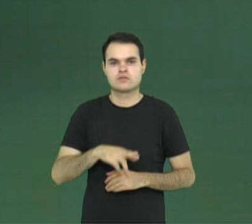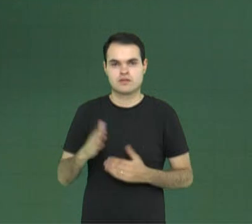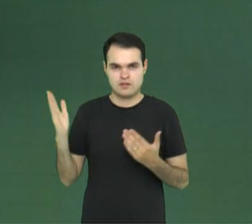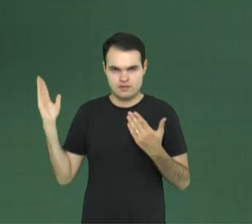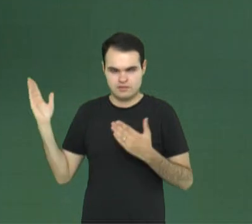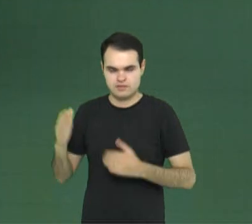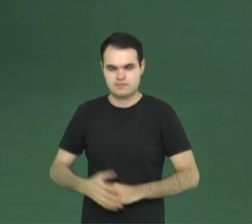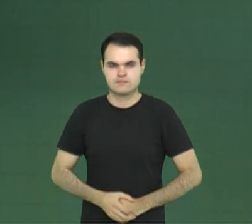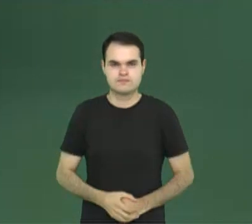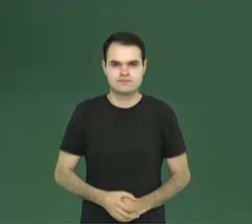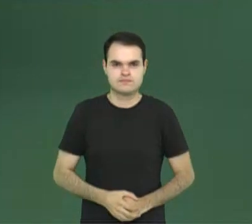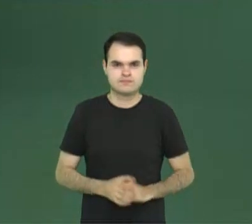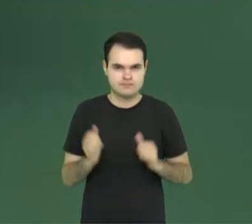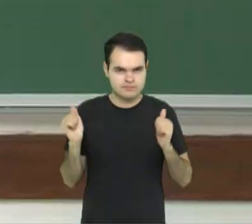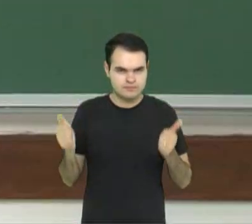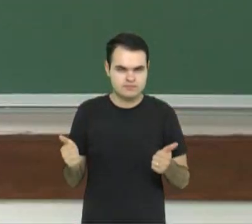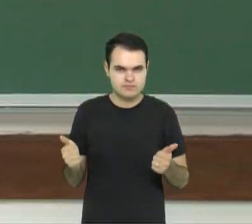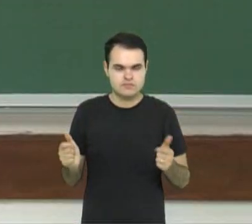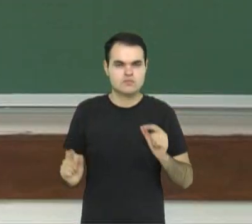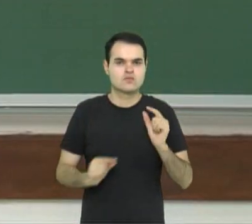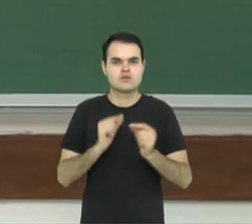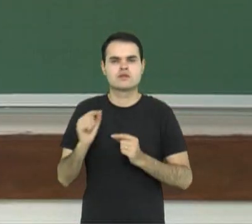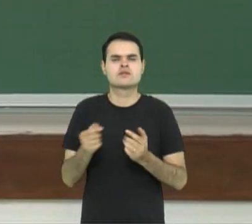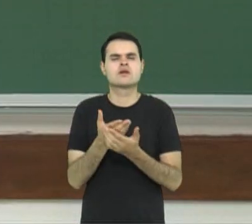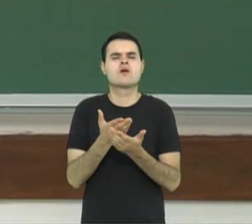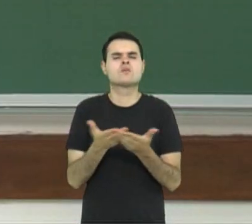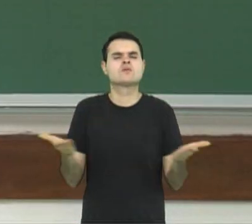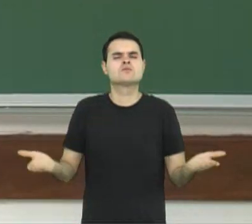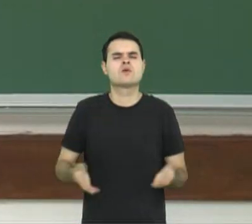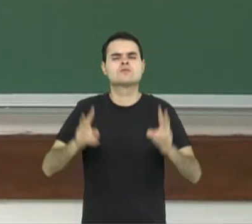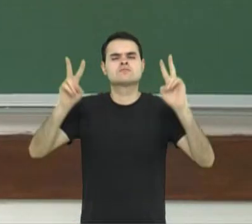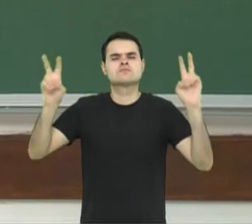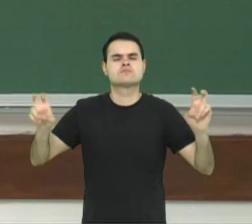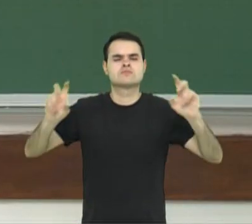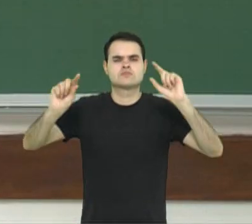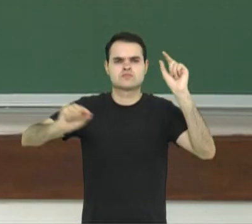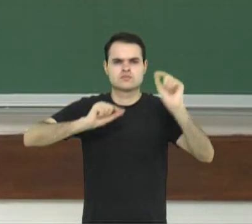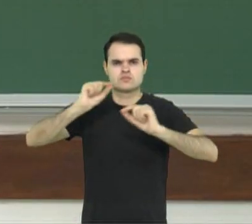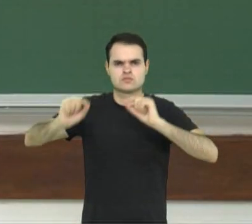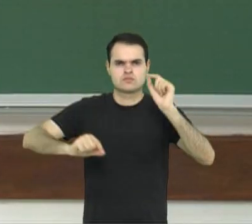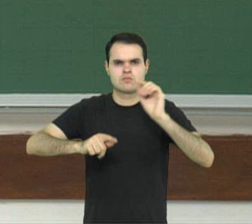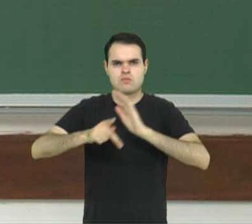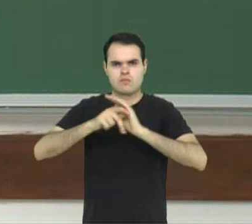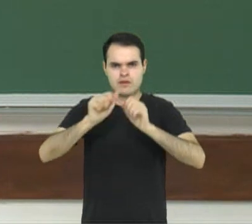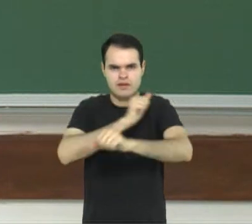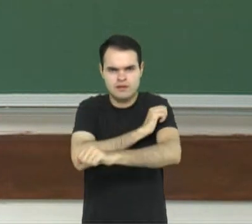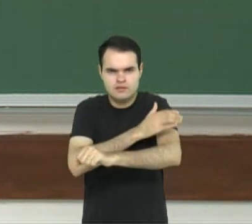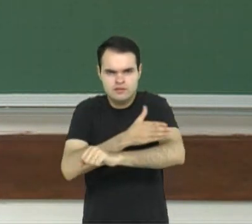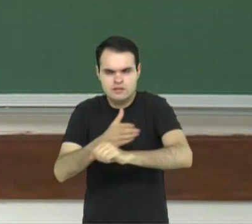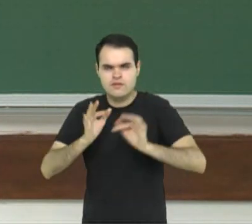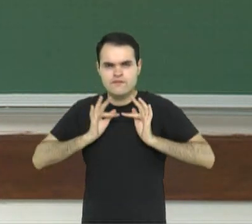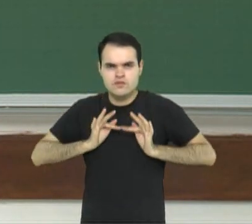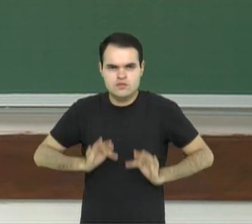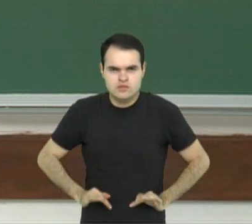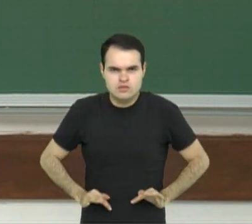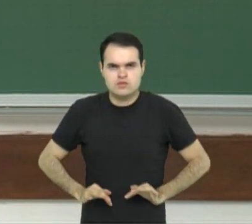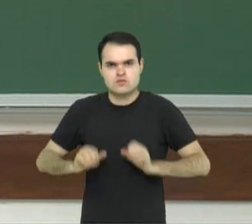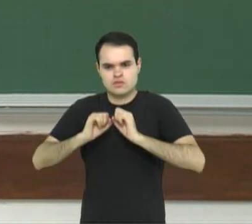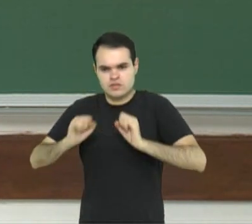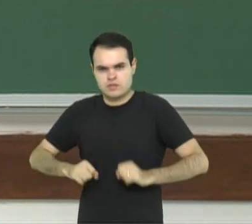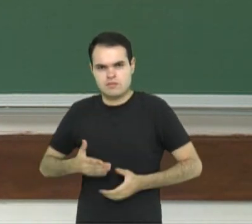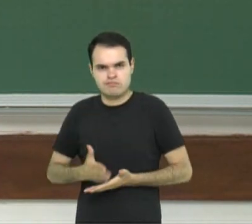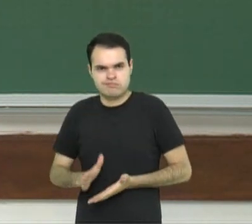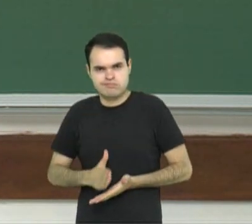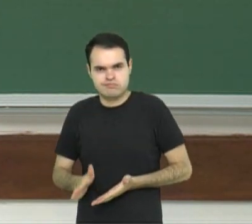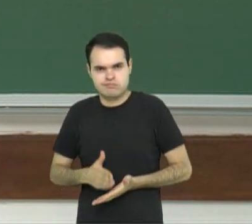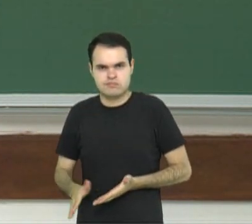essa questão. Belezinha? O que nós vimos na aula de hoje? Nós falamos sobre a anatomia e fisiologia do sistema excretor, tanto nos